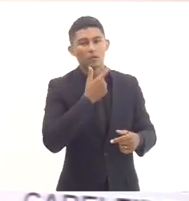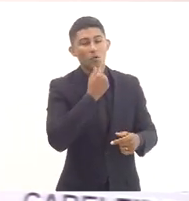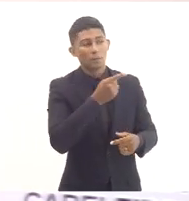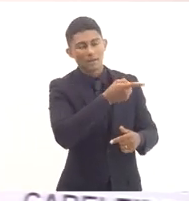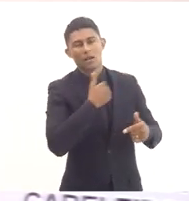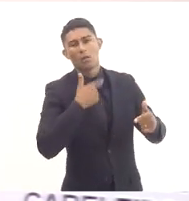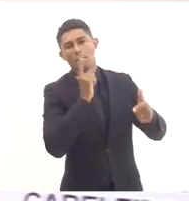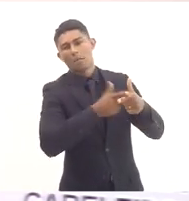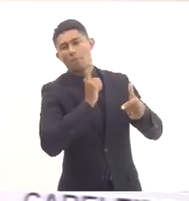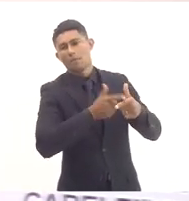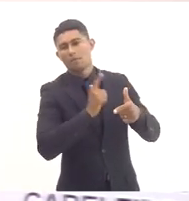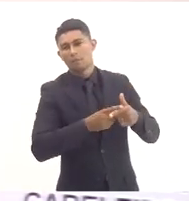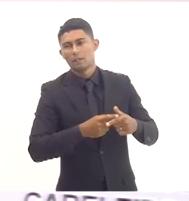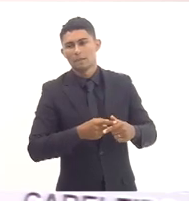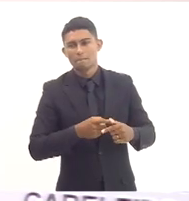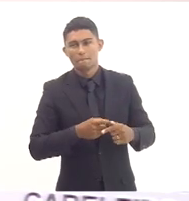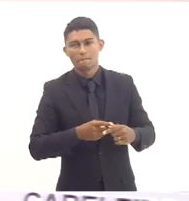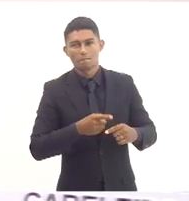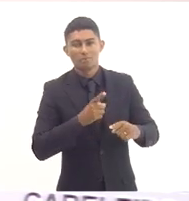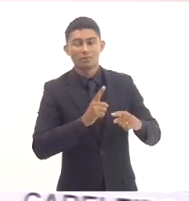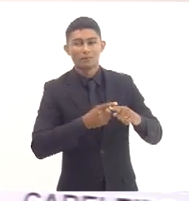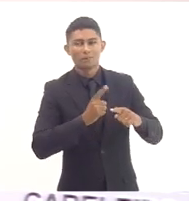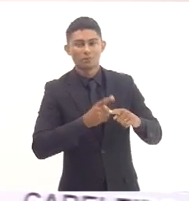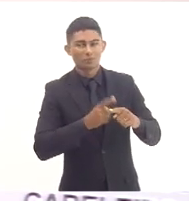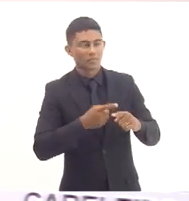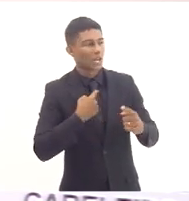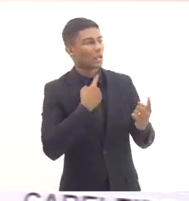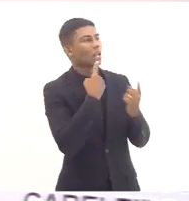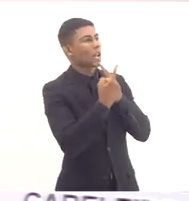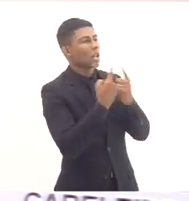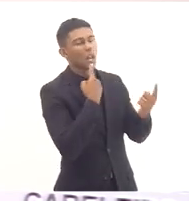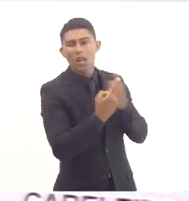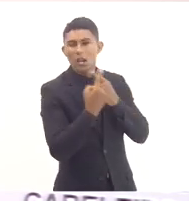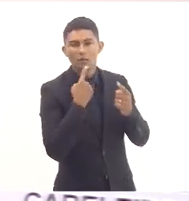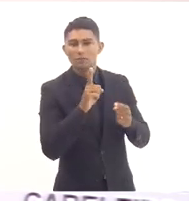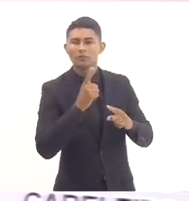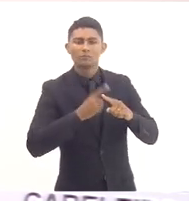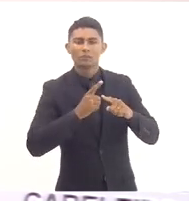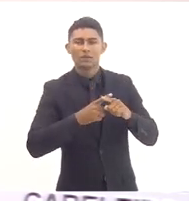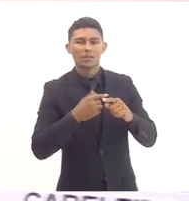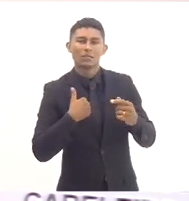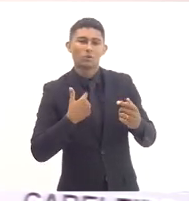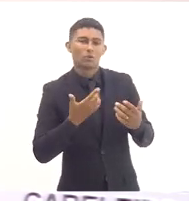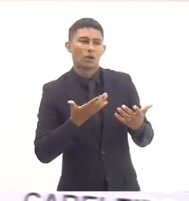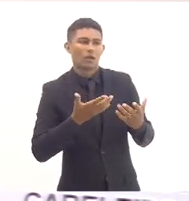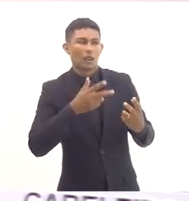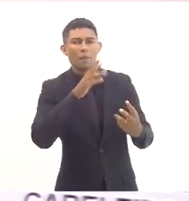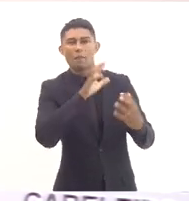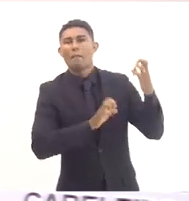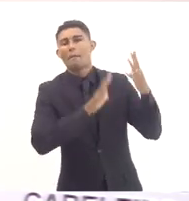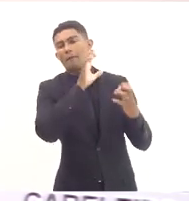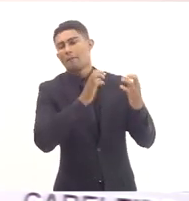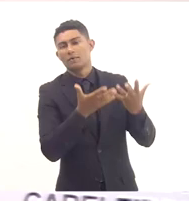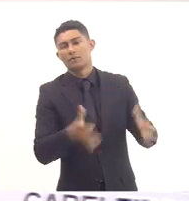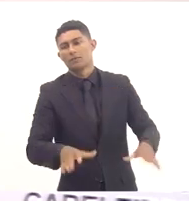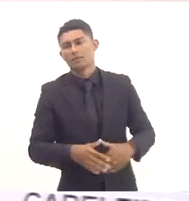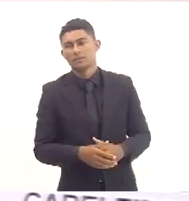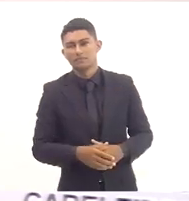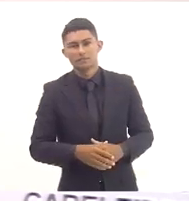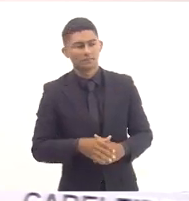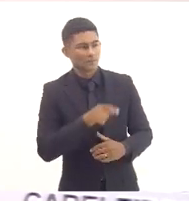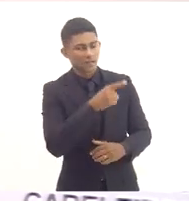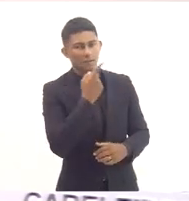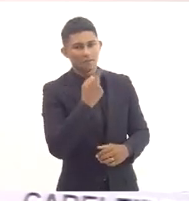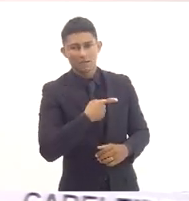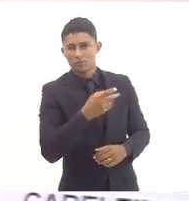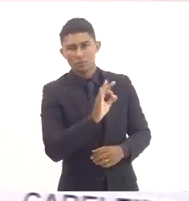e eu não falo com esse vizinho para não postergar não continuar de brigas né não conte E aí eu não falo com o vizinho vizinho